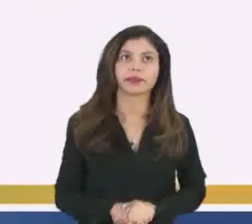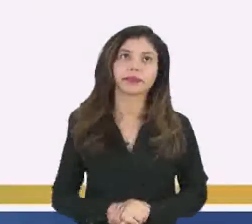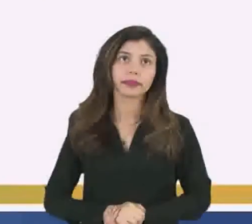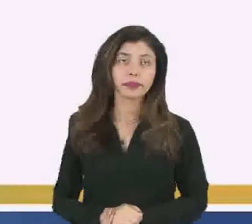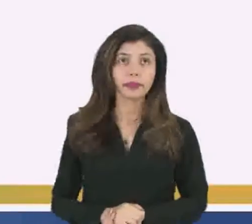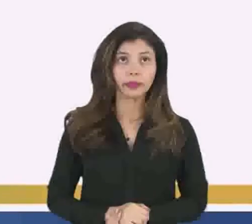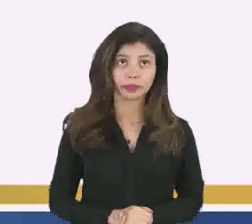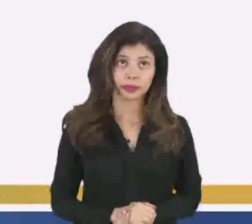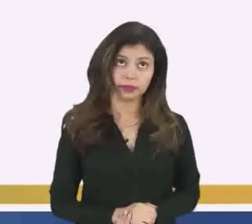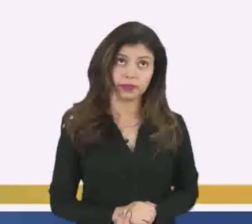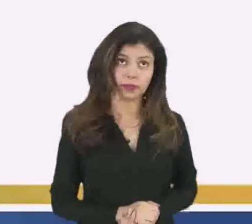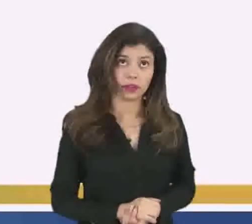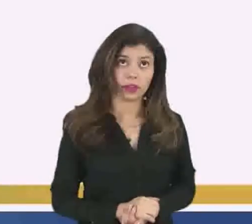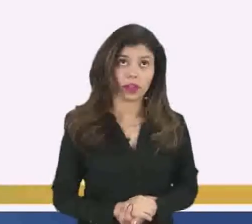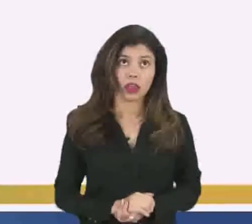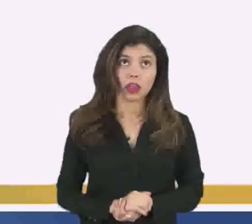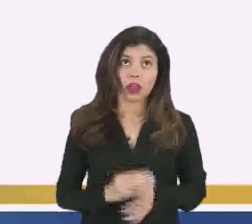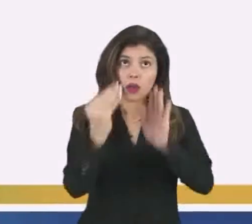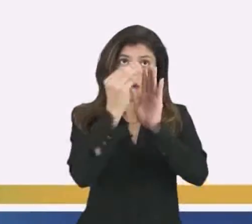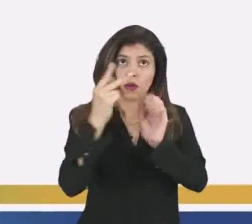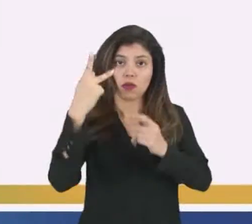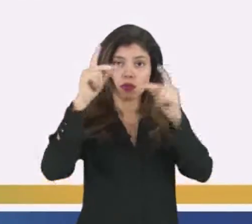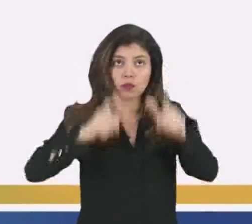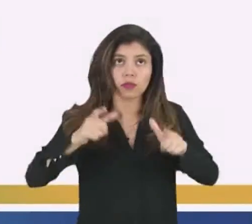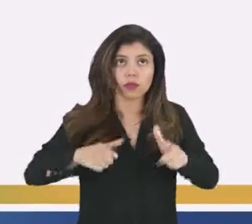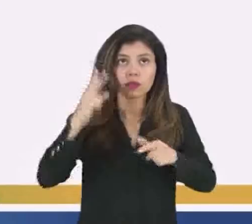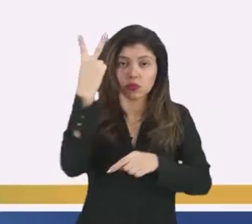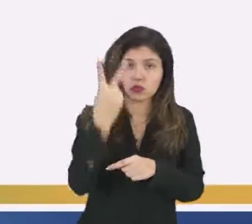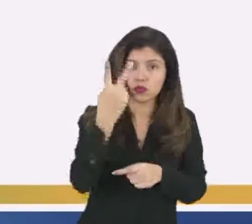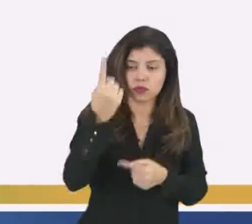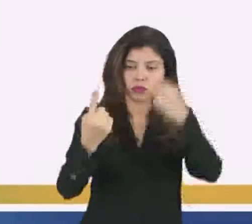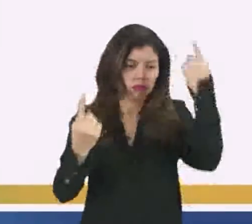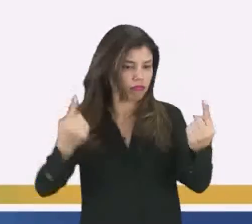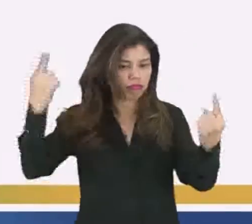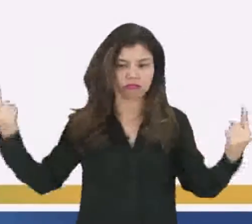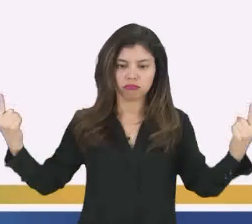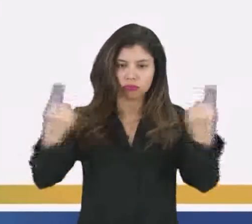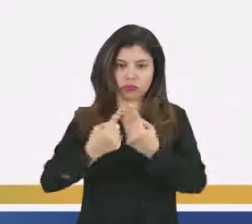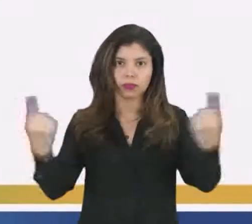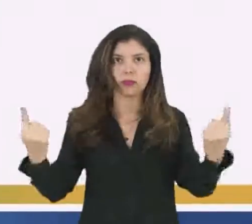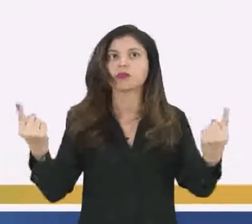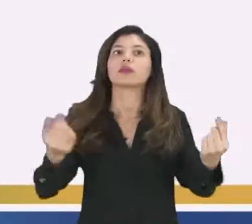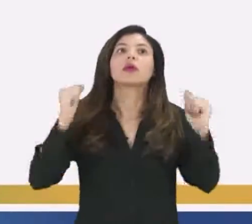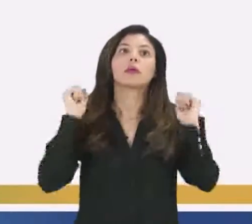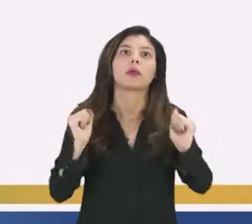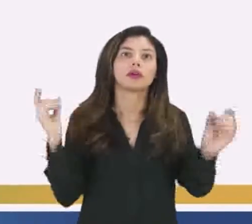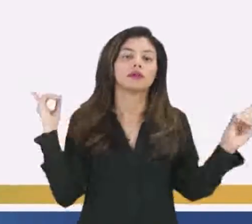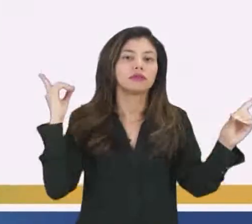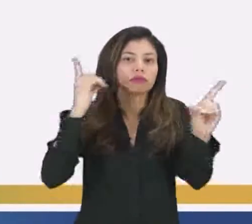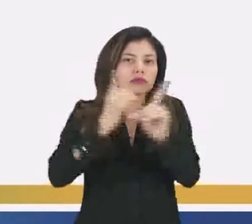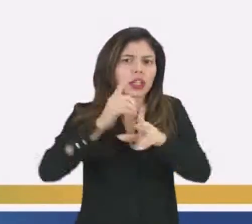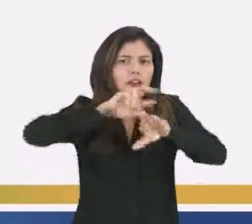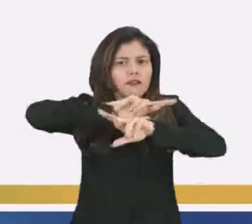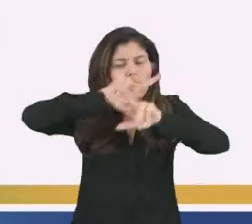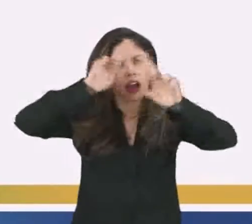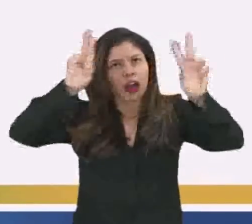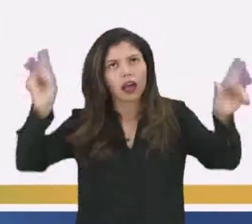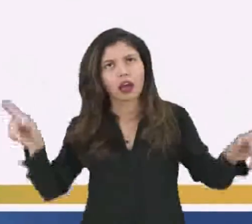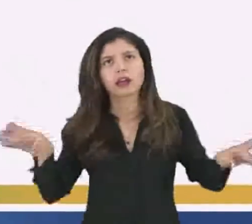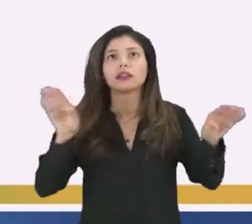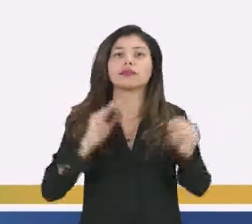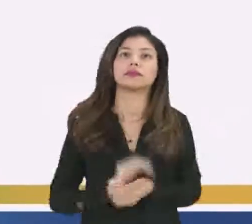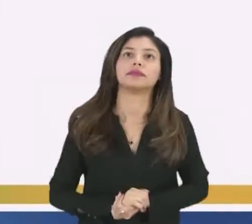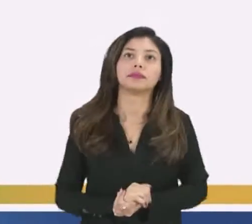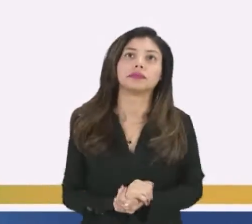Então vamos lá. Posições relativas entre duas retas. Então se eu tenho duas retas, elas podem se encontrar de diversas maneiras,